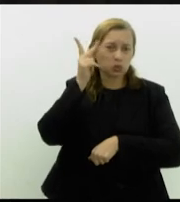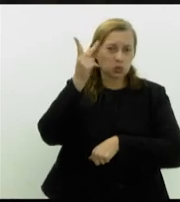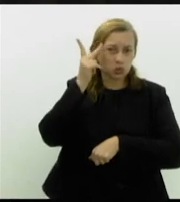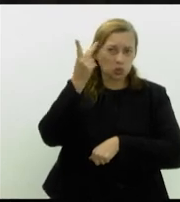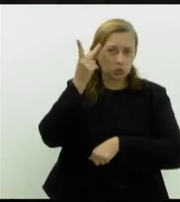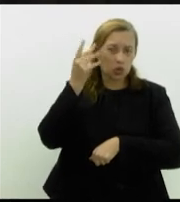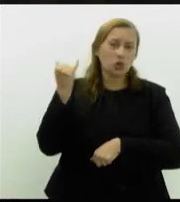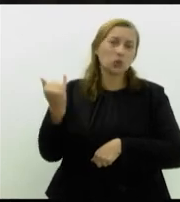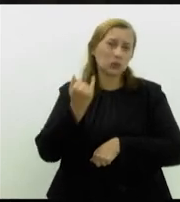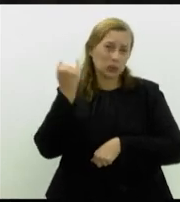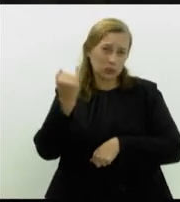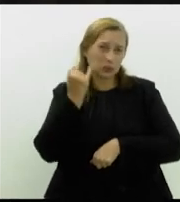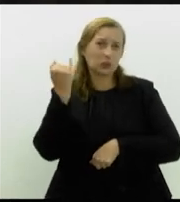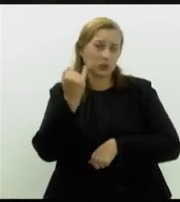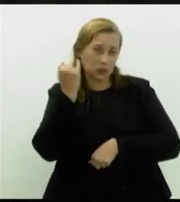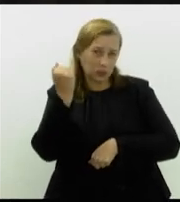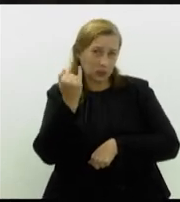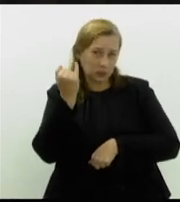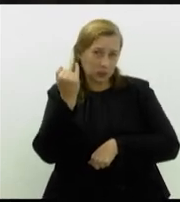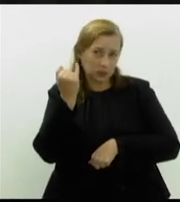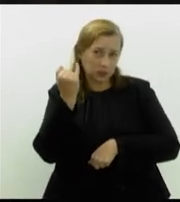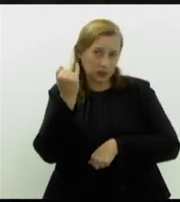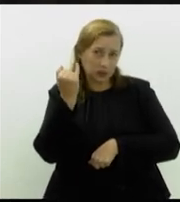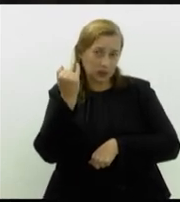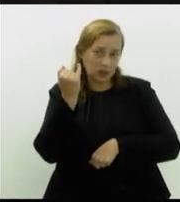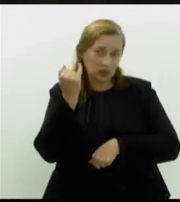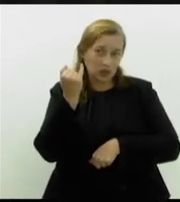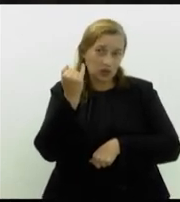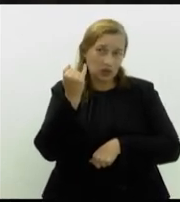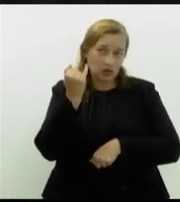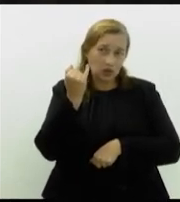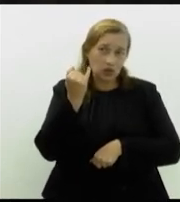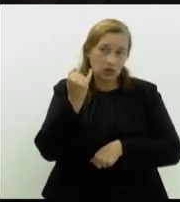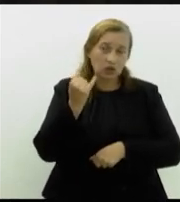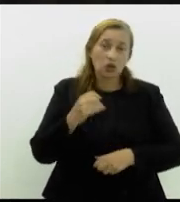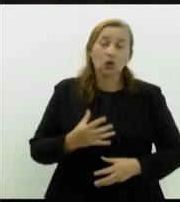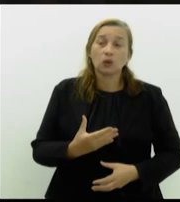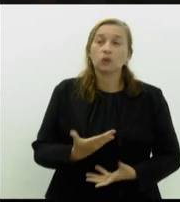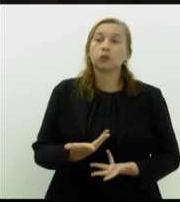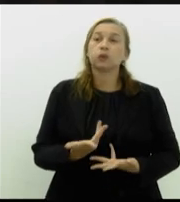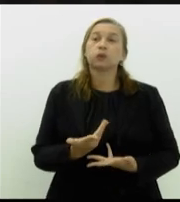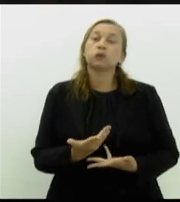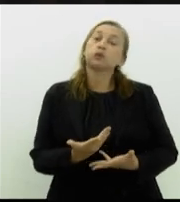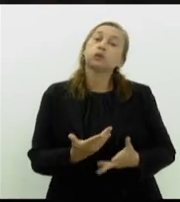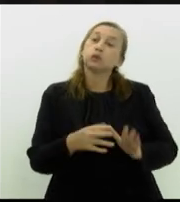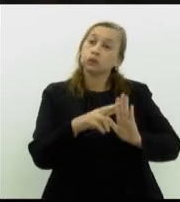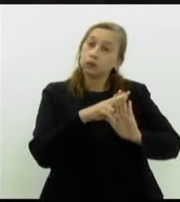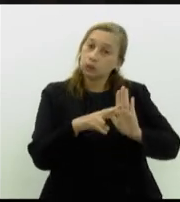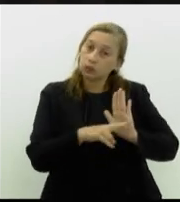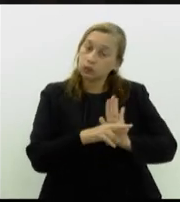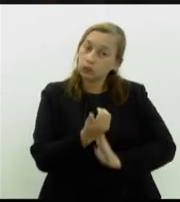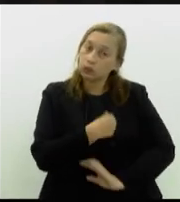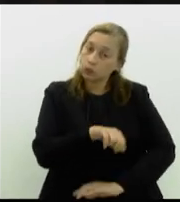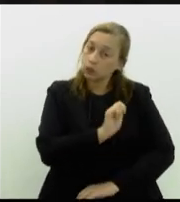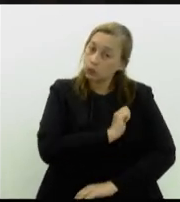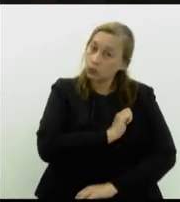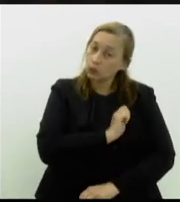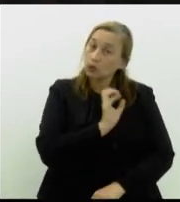muito importante. Os regimes de recuperação fiscal, inclusive que o Estado se